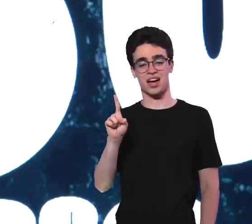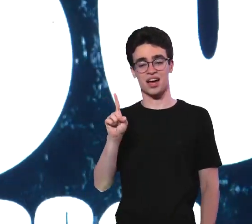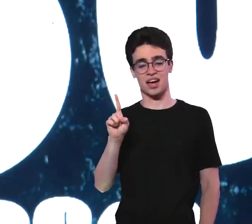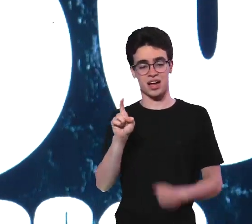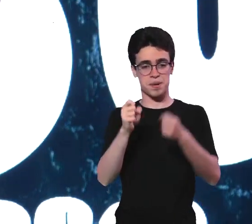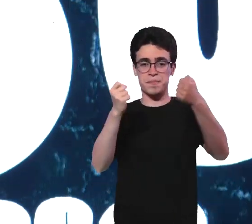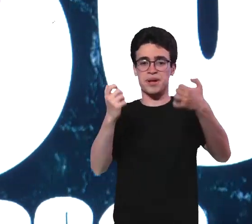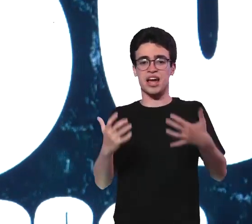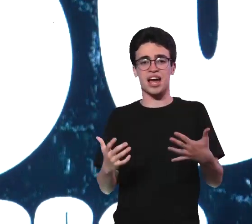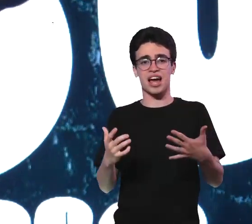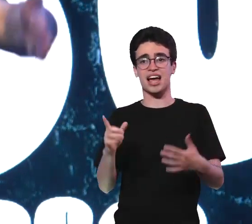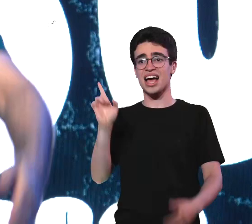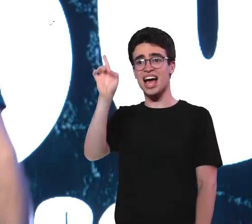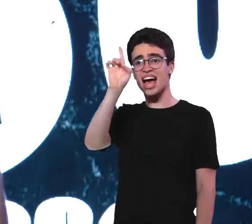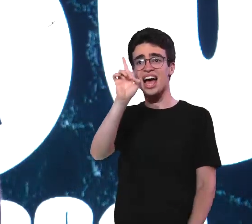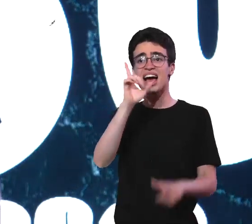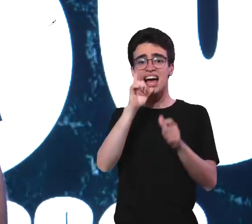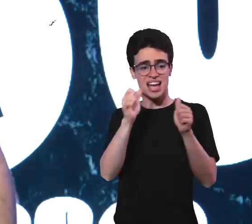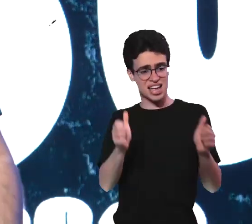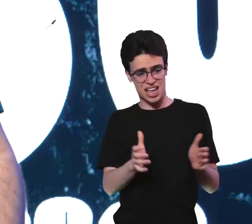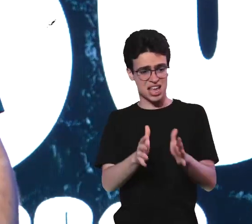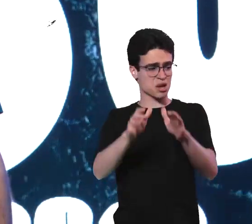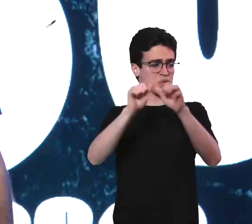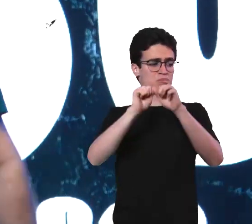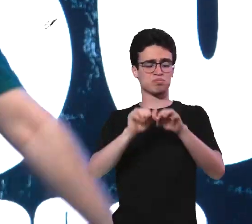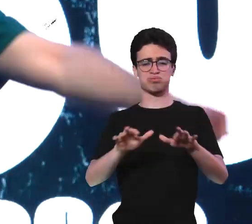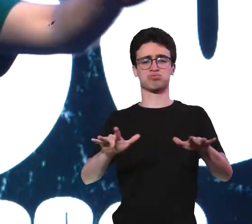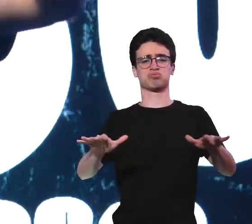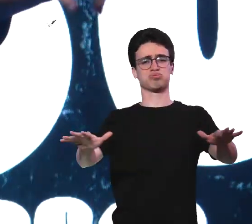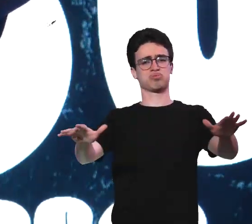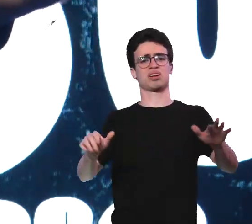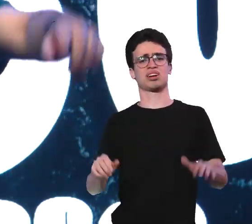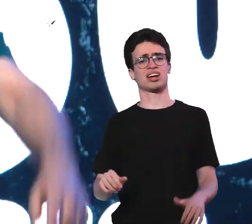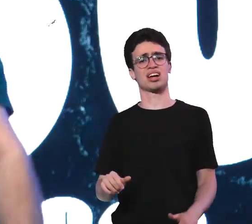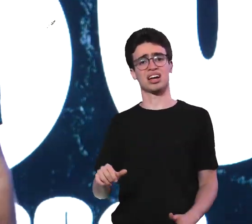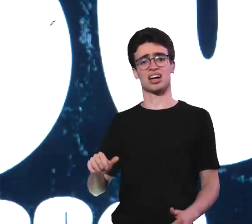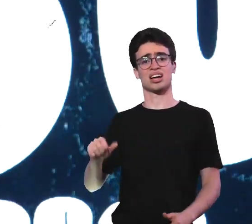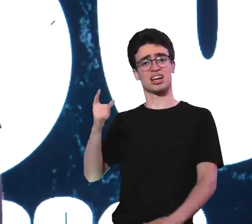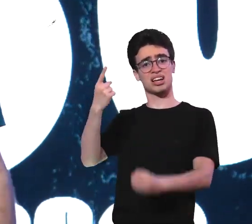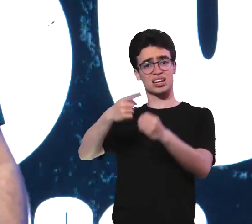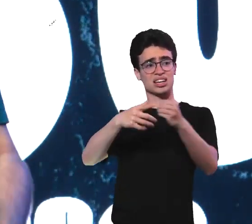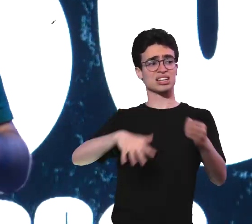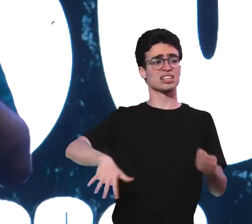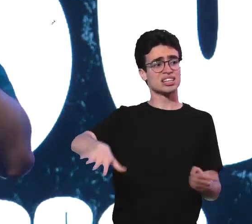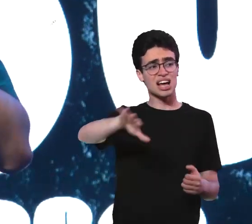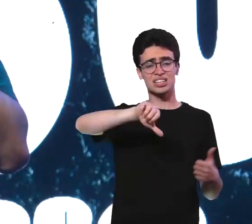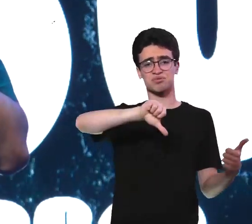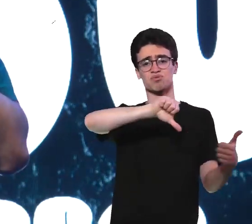o rio de Deus está neste lugar. E Ele vai transformar a nossa cidade.